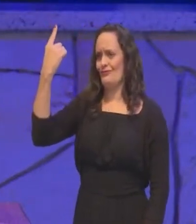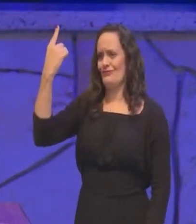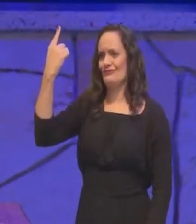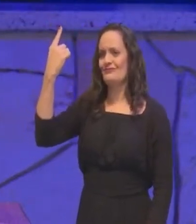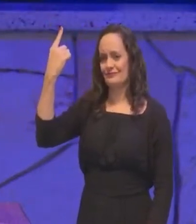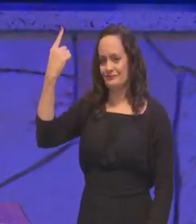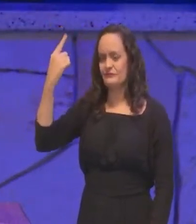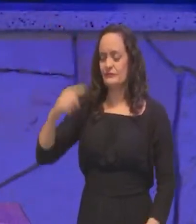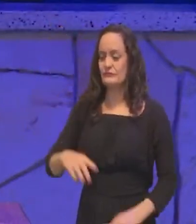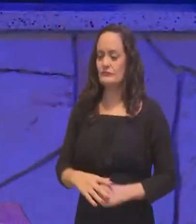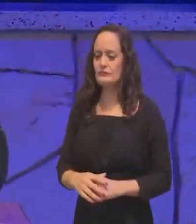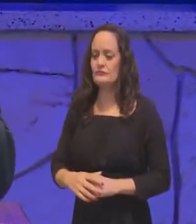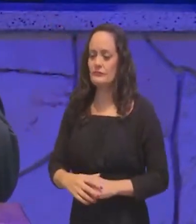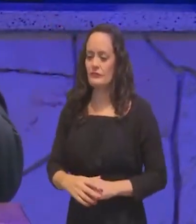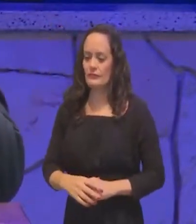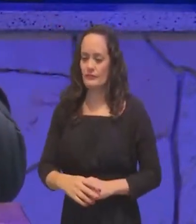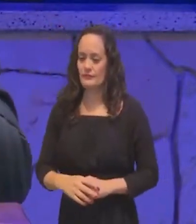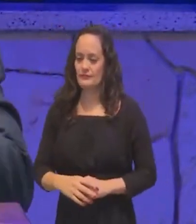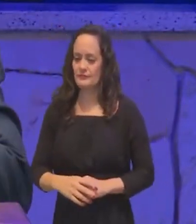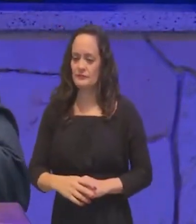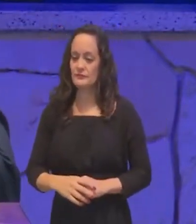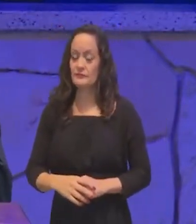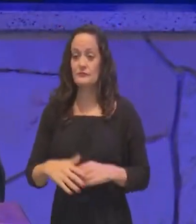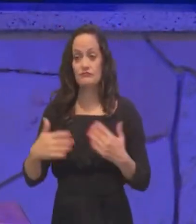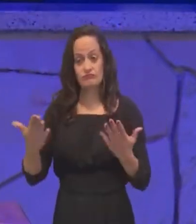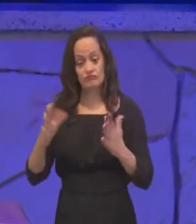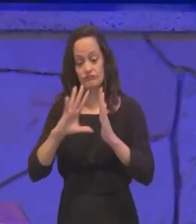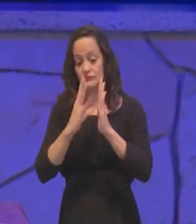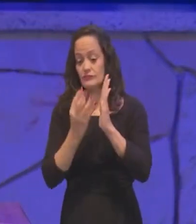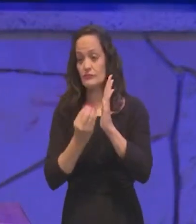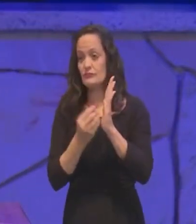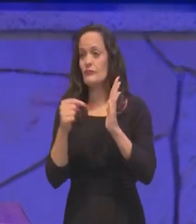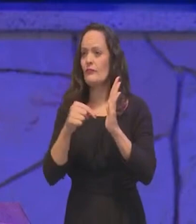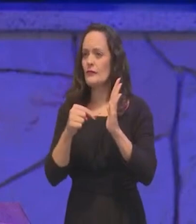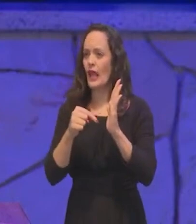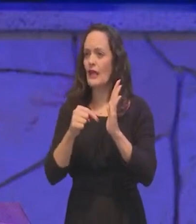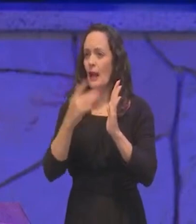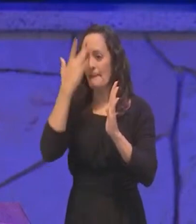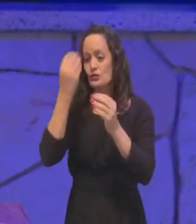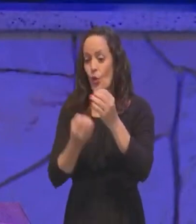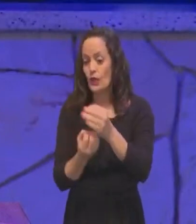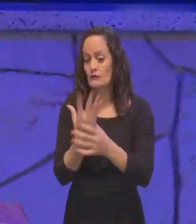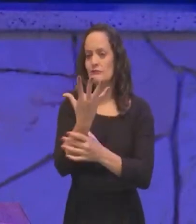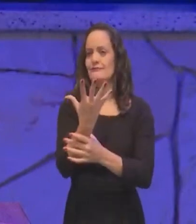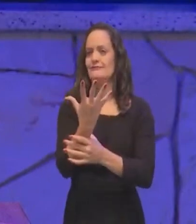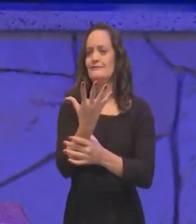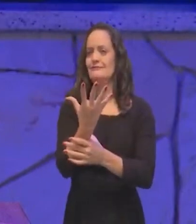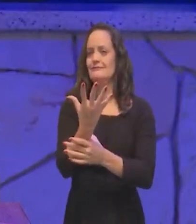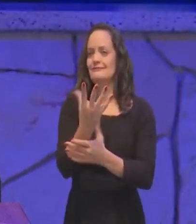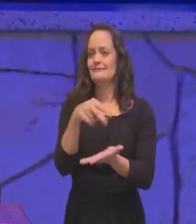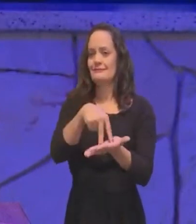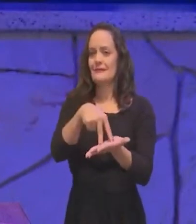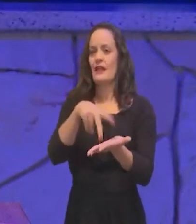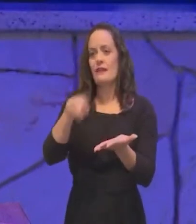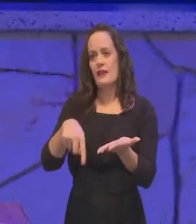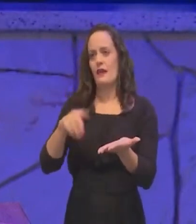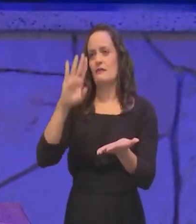nele através da sua plenitude. Então a igreja tem o seu fundador, a igreja tem o